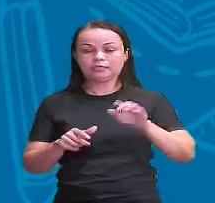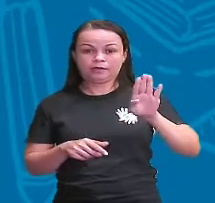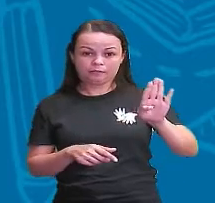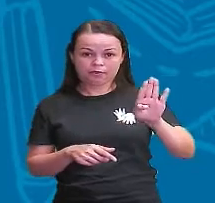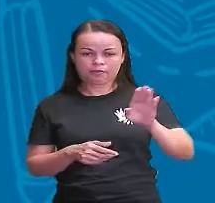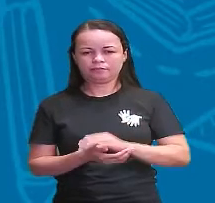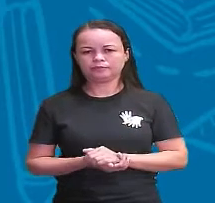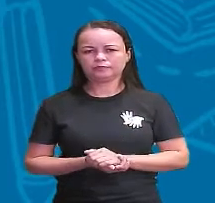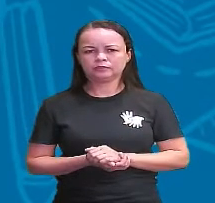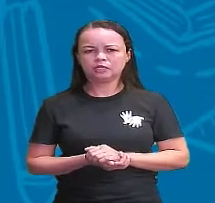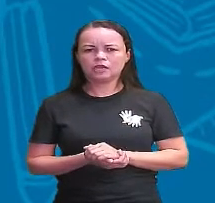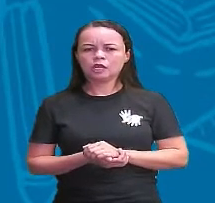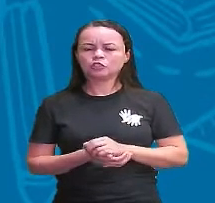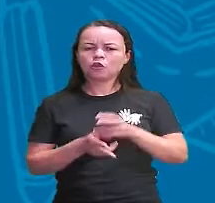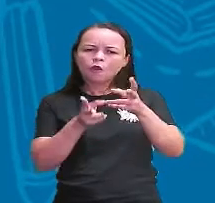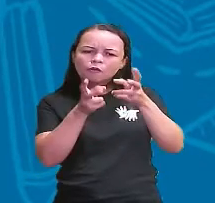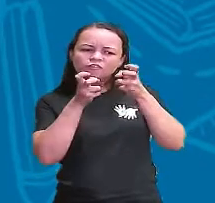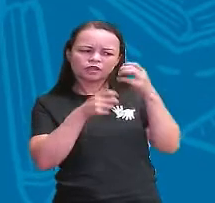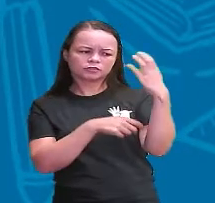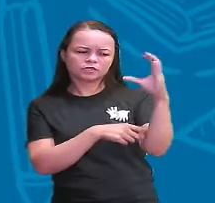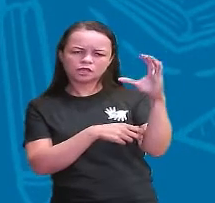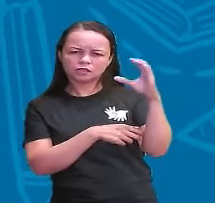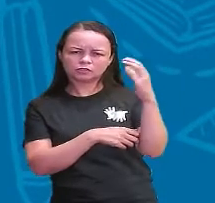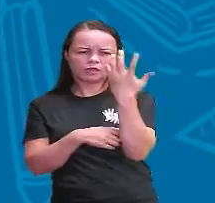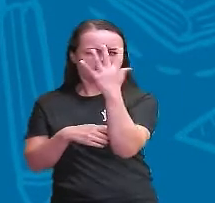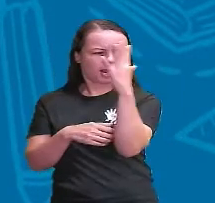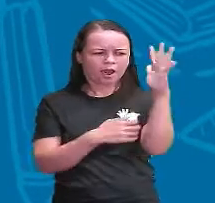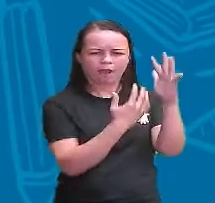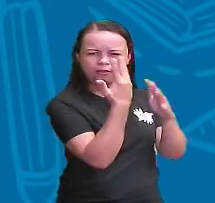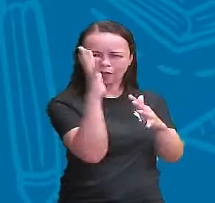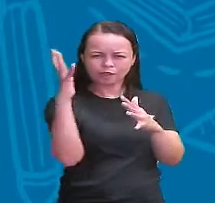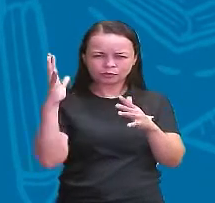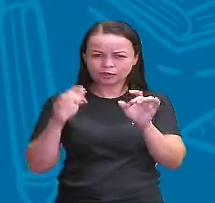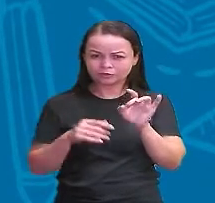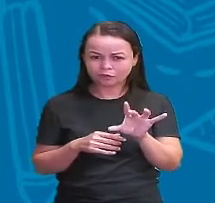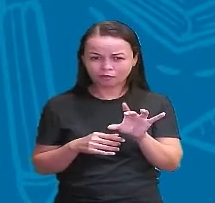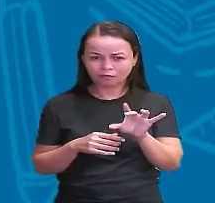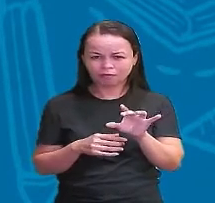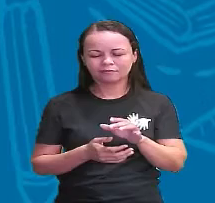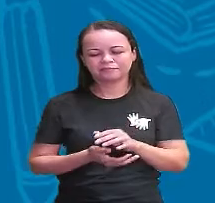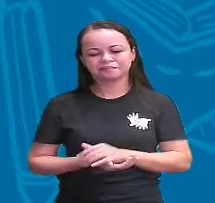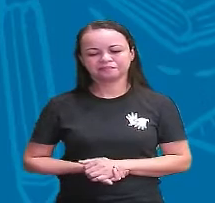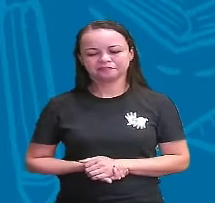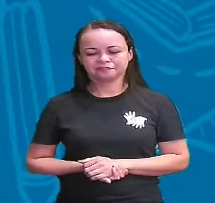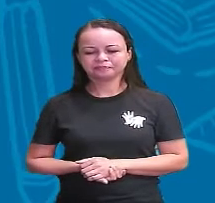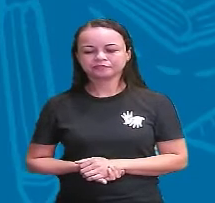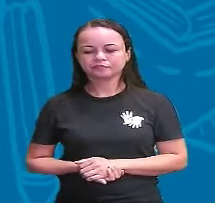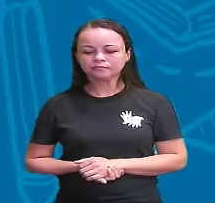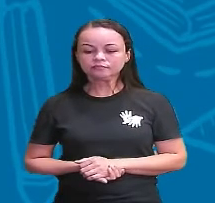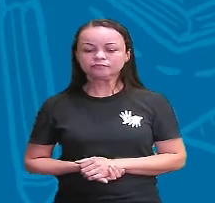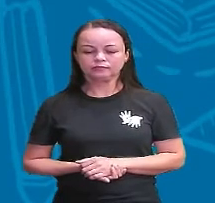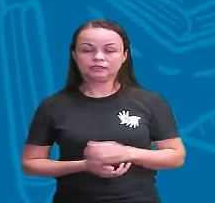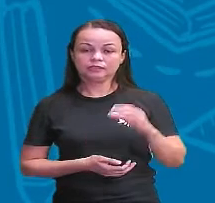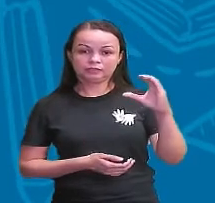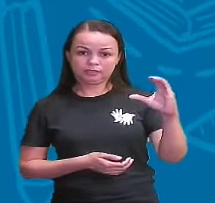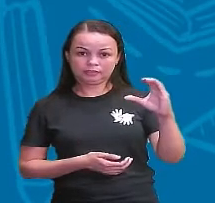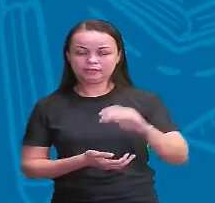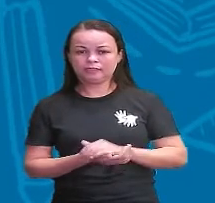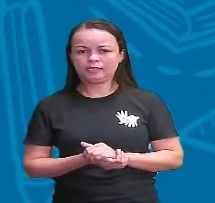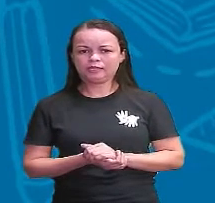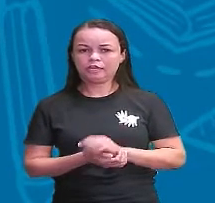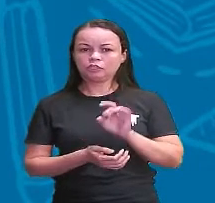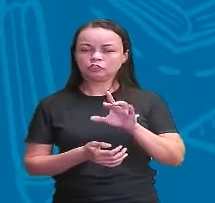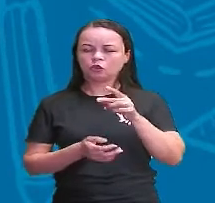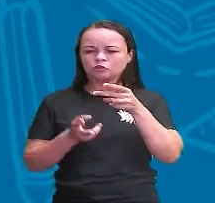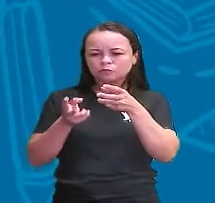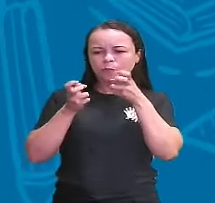apenas na natureza. Eu só consigo enxergar a ciência na natureza. Letra C, apenas na minha casa. Eu